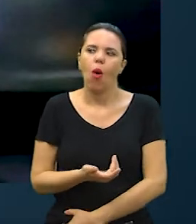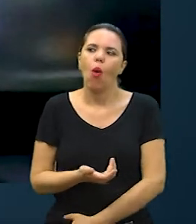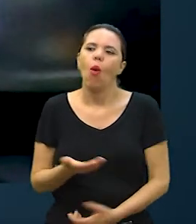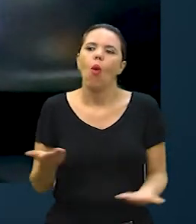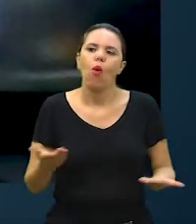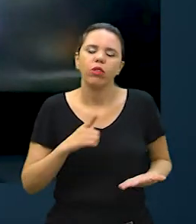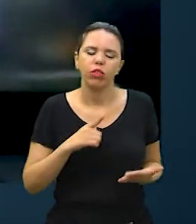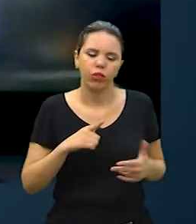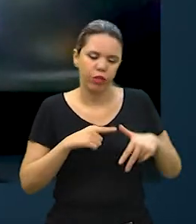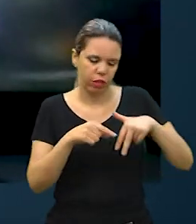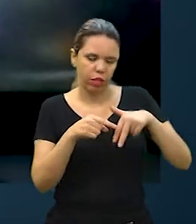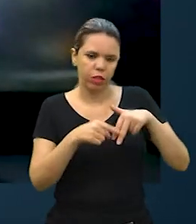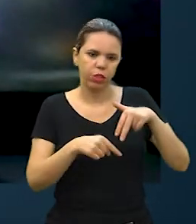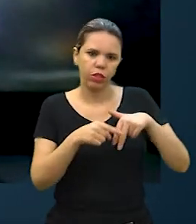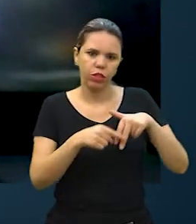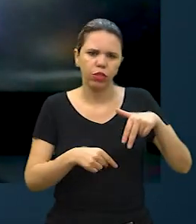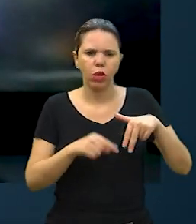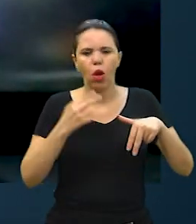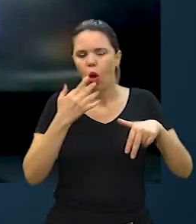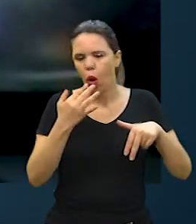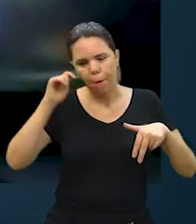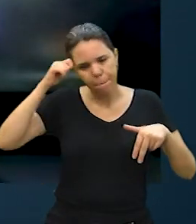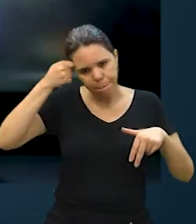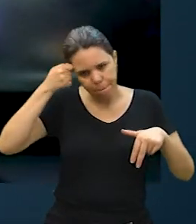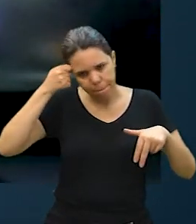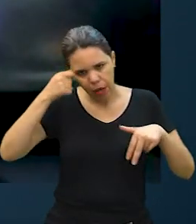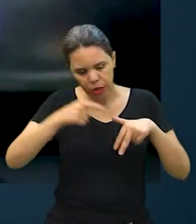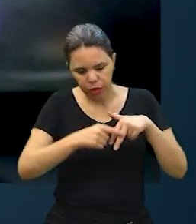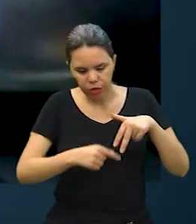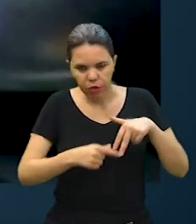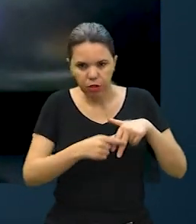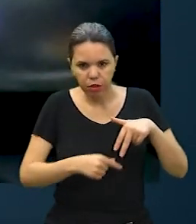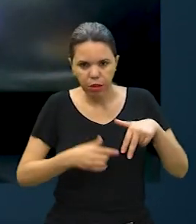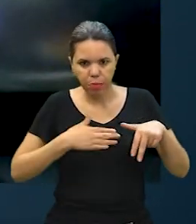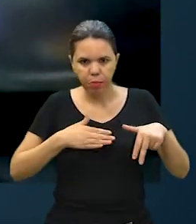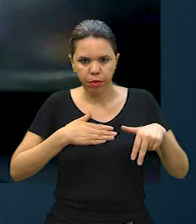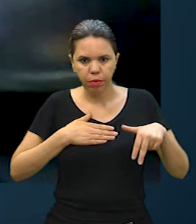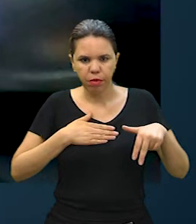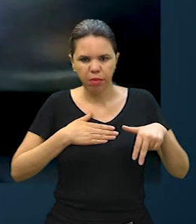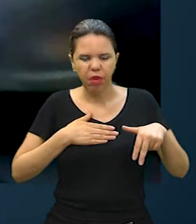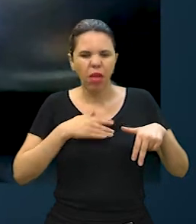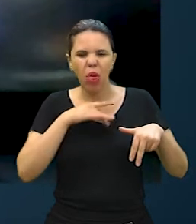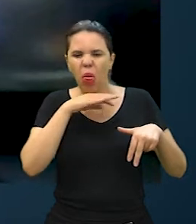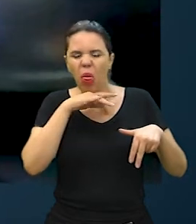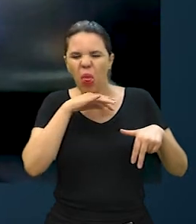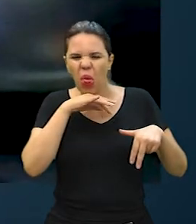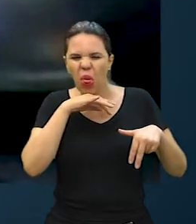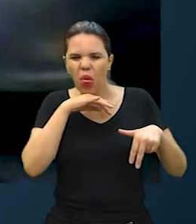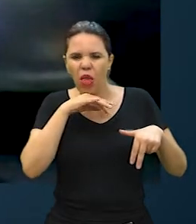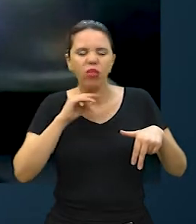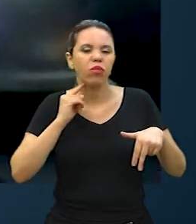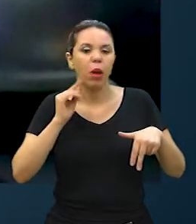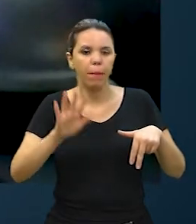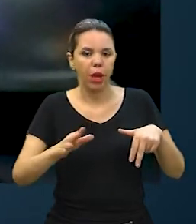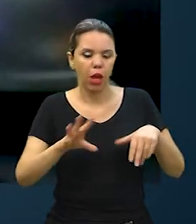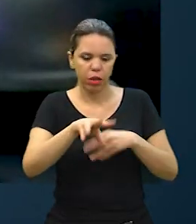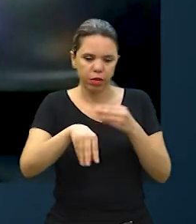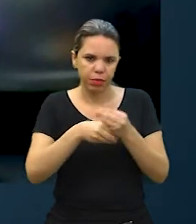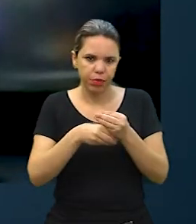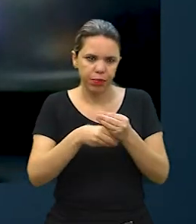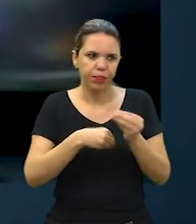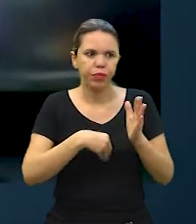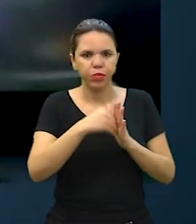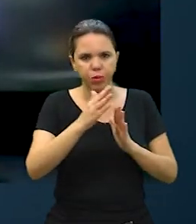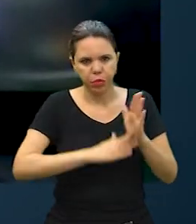hoje vai sair um jeans, vai sair um tingimento preto. Eu tenho uma calça minha manchada, eu vou colocar junto e